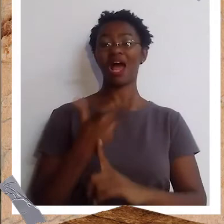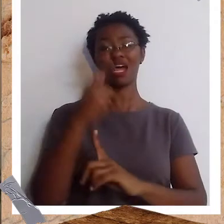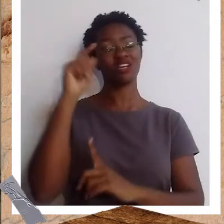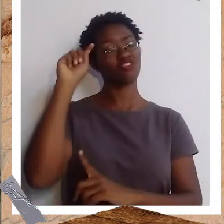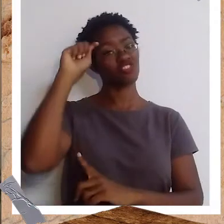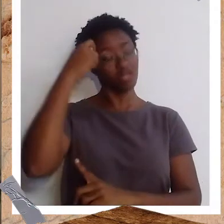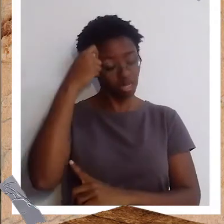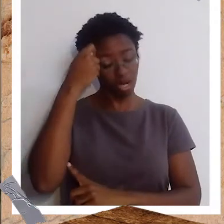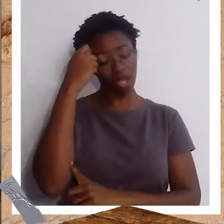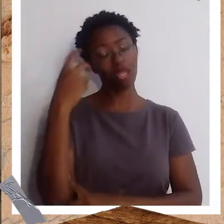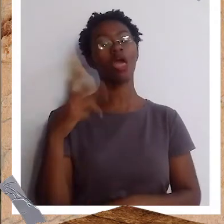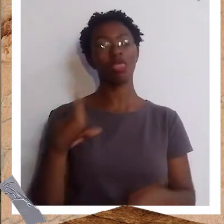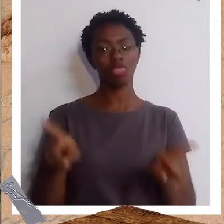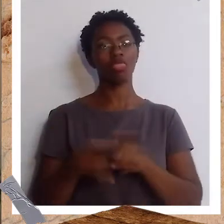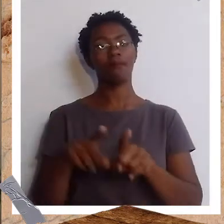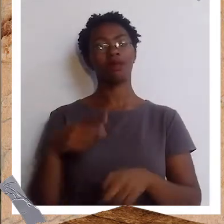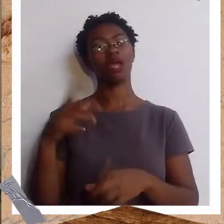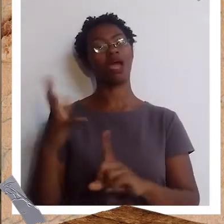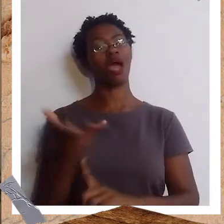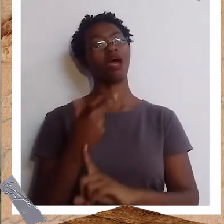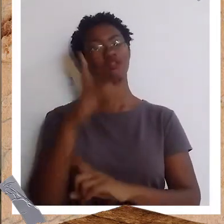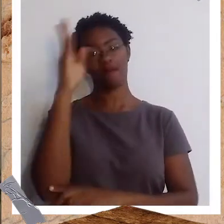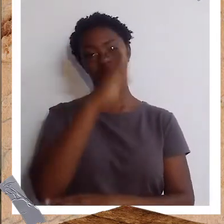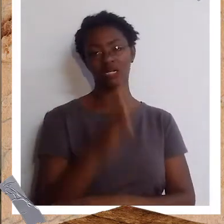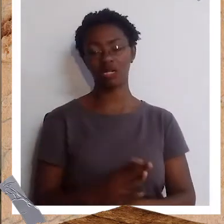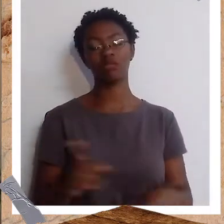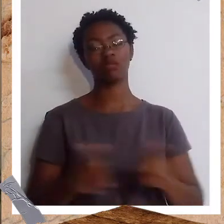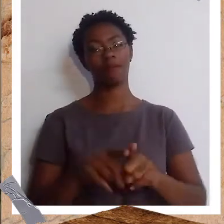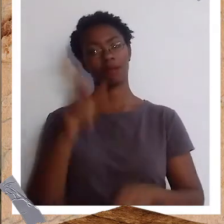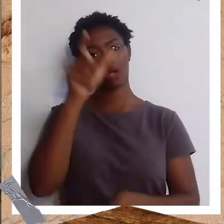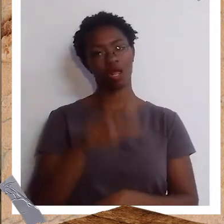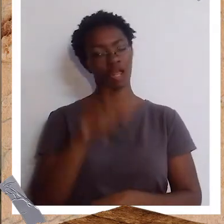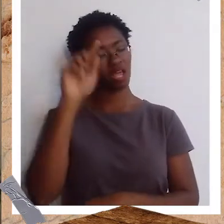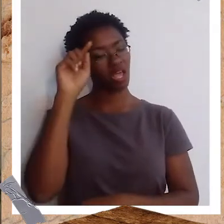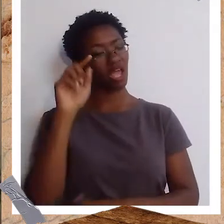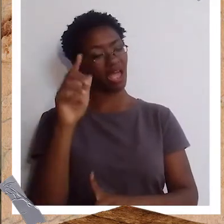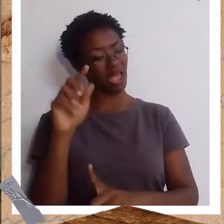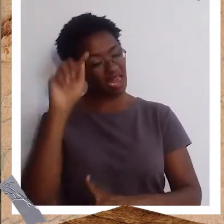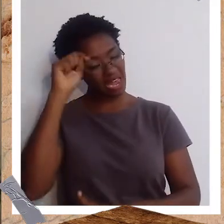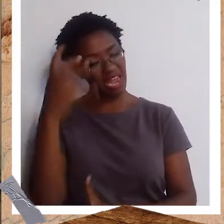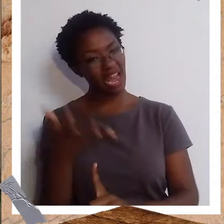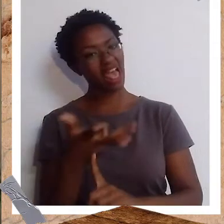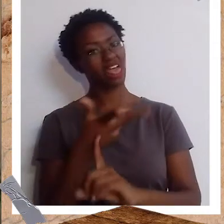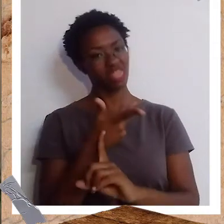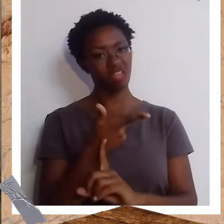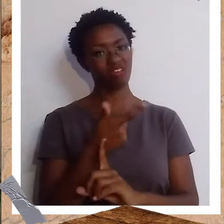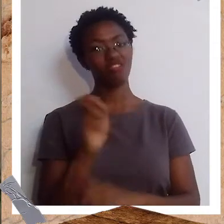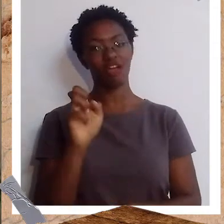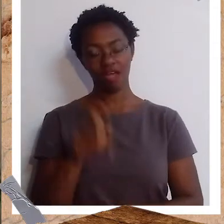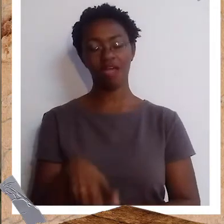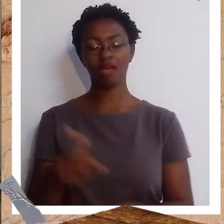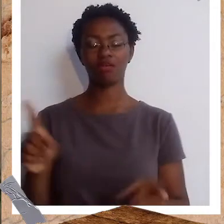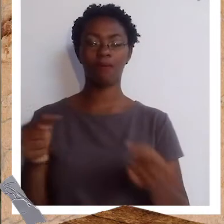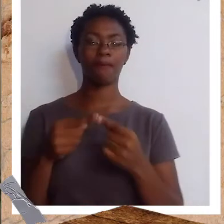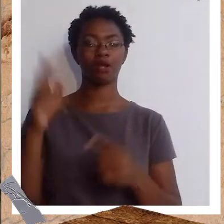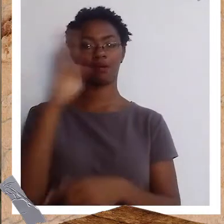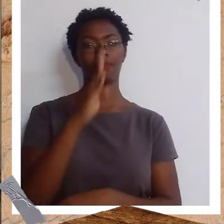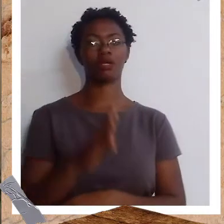artes brasileiras, quando estamos falando de artistas negros, estamos falando de artistas brasileiros, e